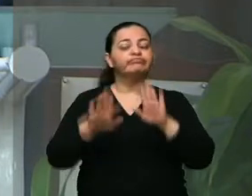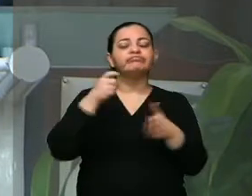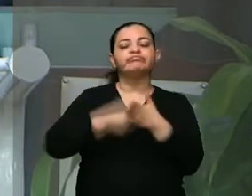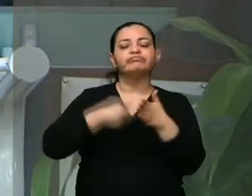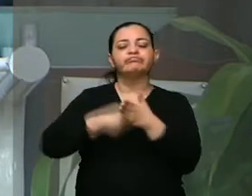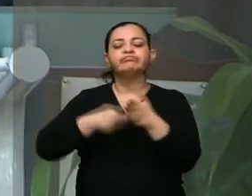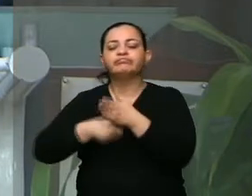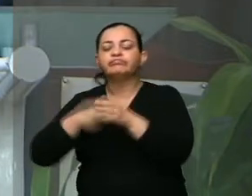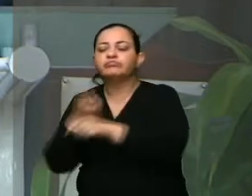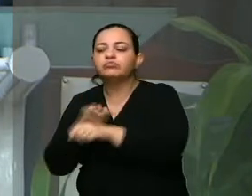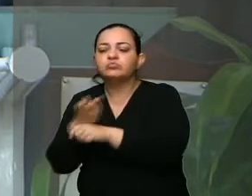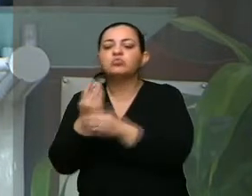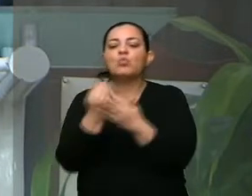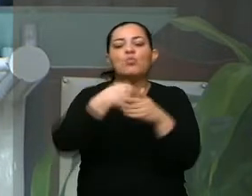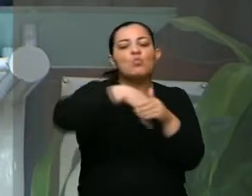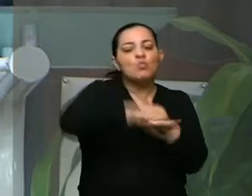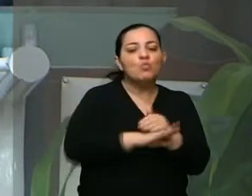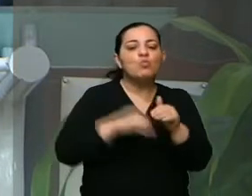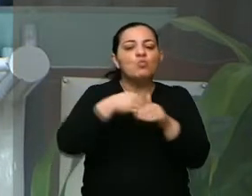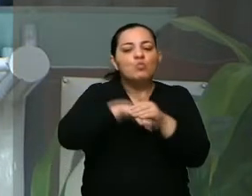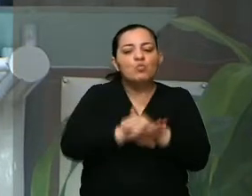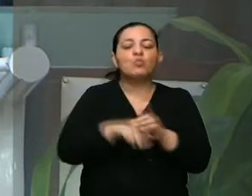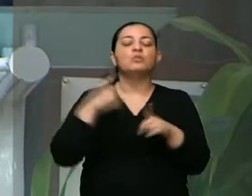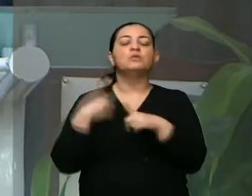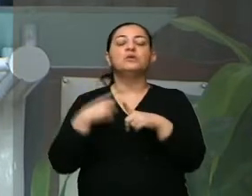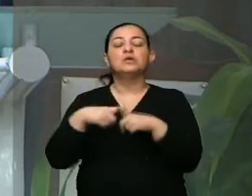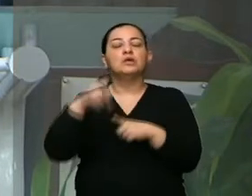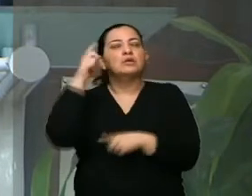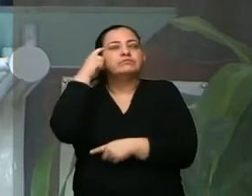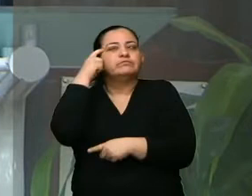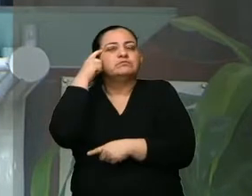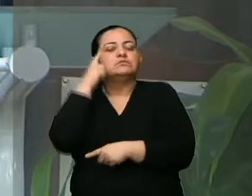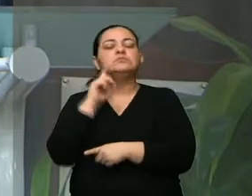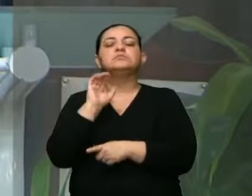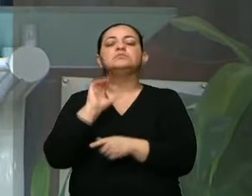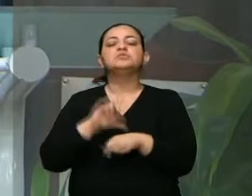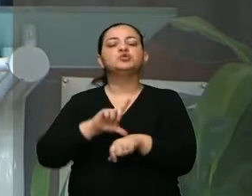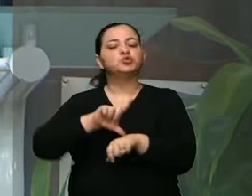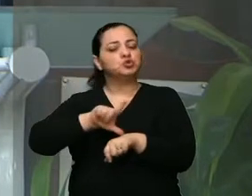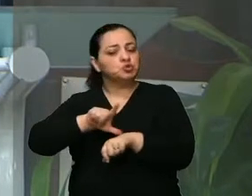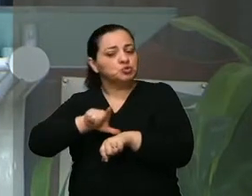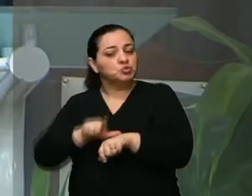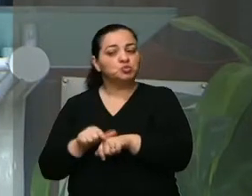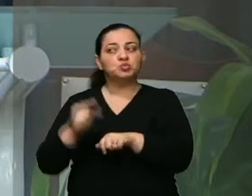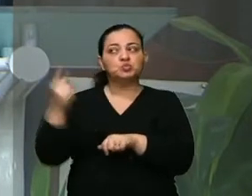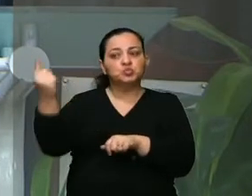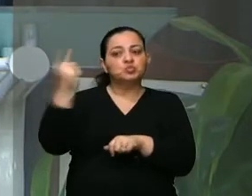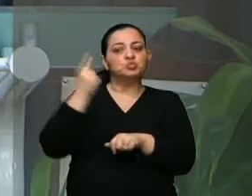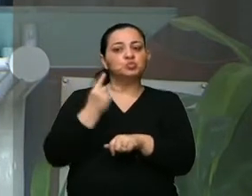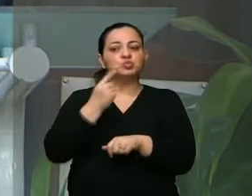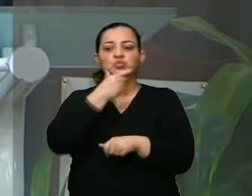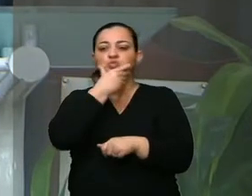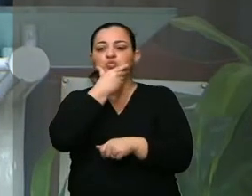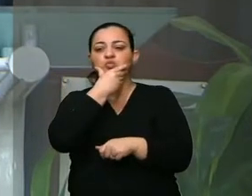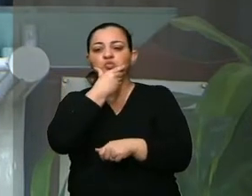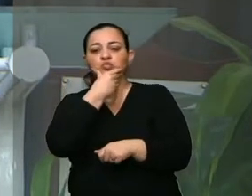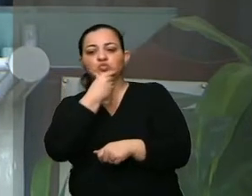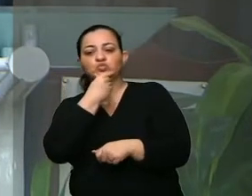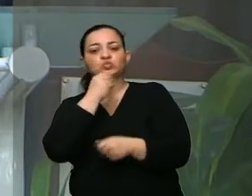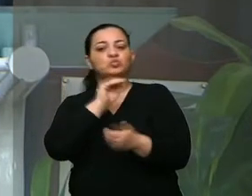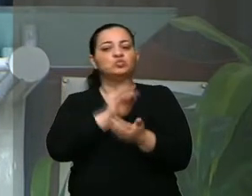pôr nas vasilhas porque elas disseram tardando noivo nós temos